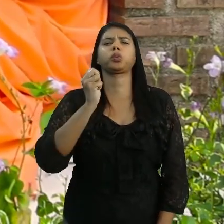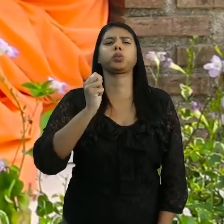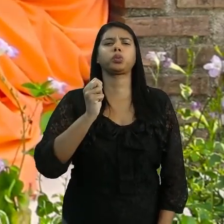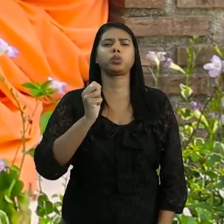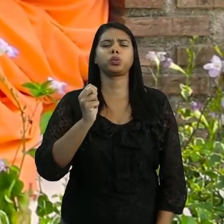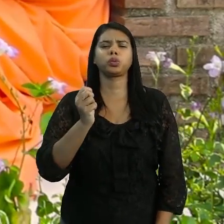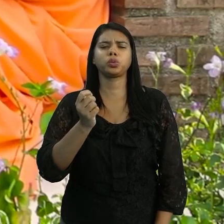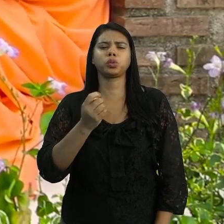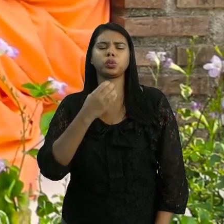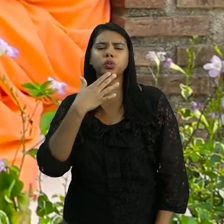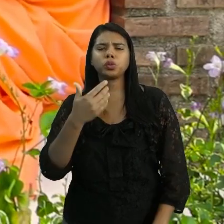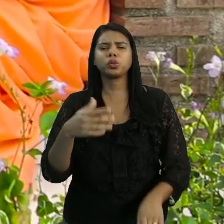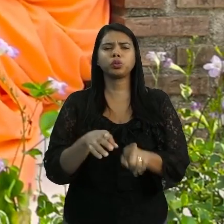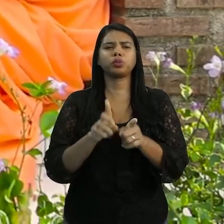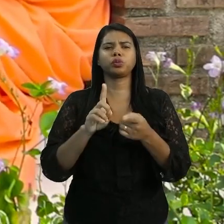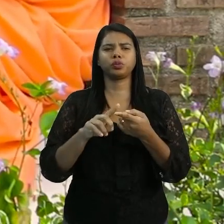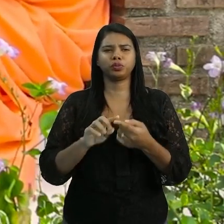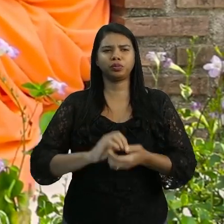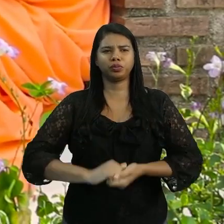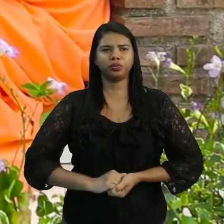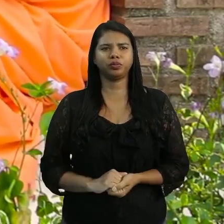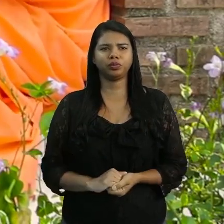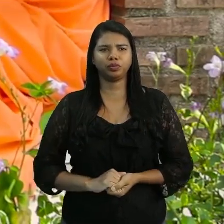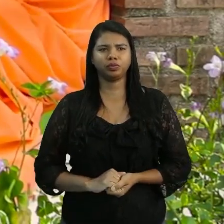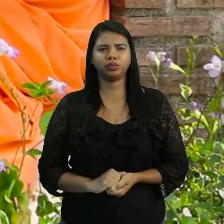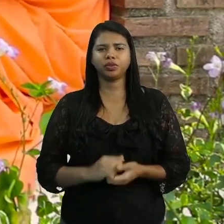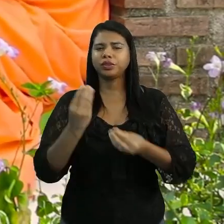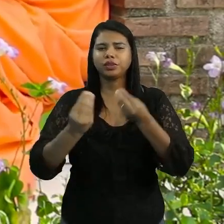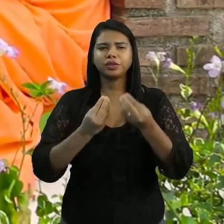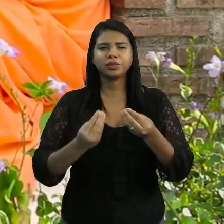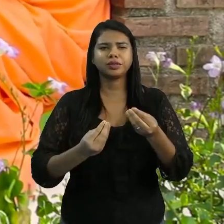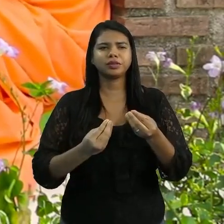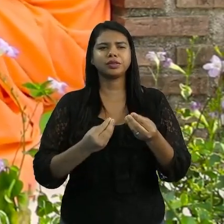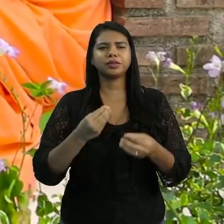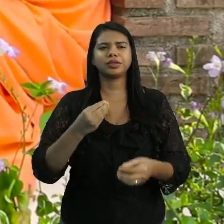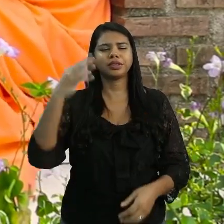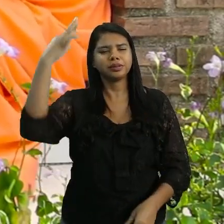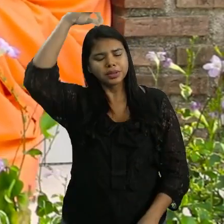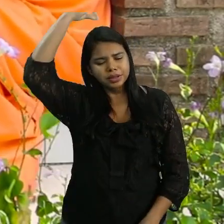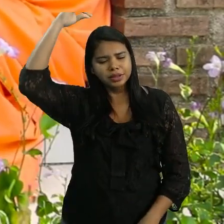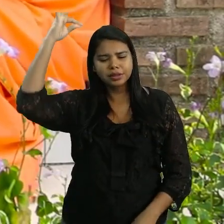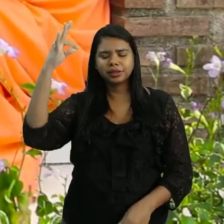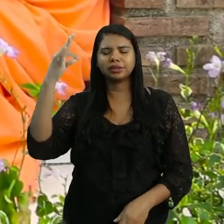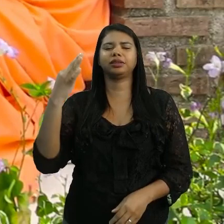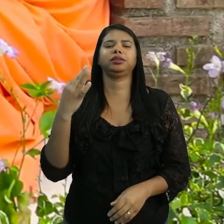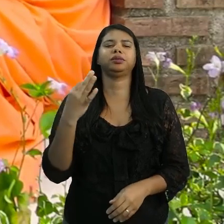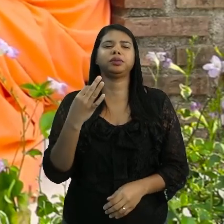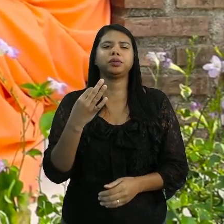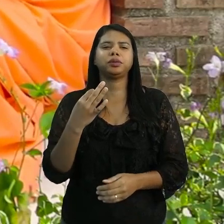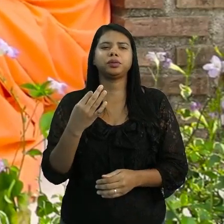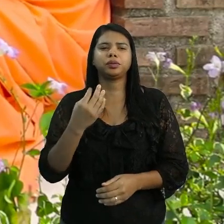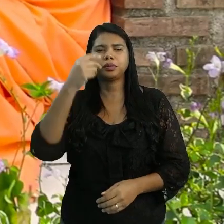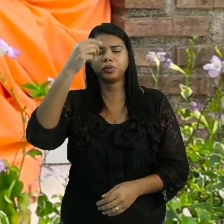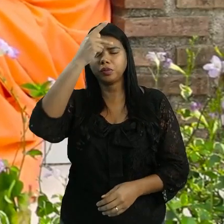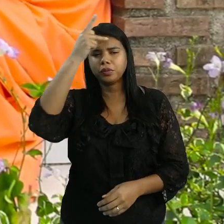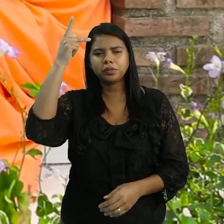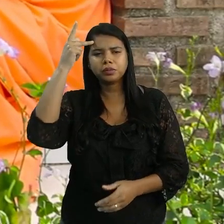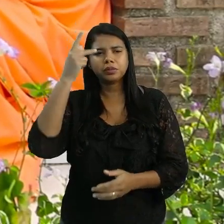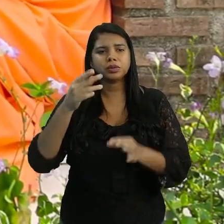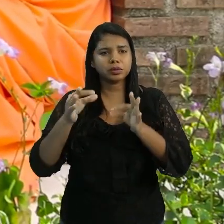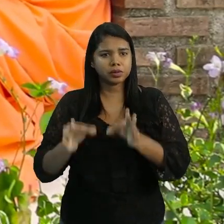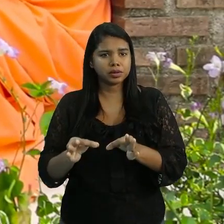toda a personalidade, né? Tudo vem dele, ele é a origem de tudo. Também é a origem de todas as individualidades, personalidades que